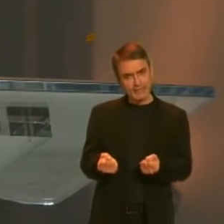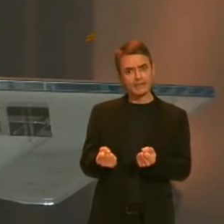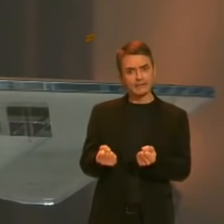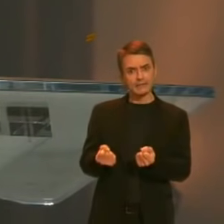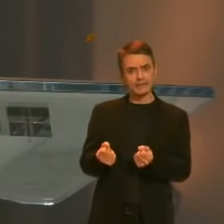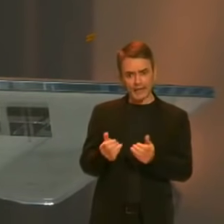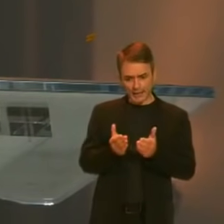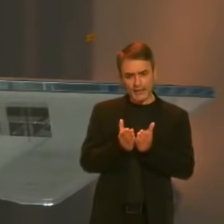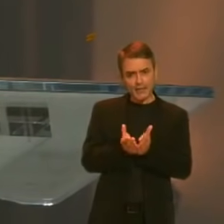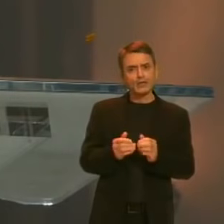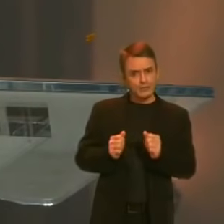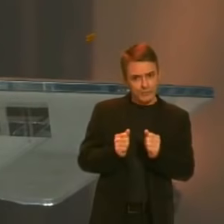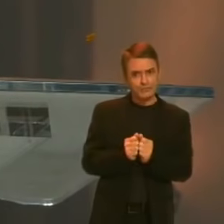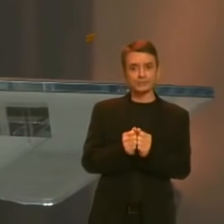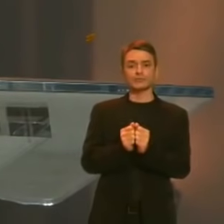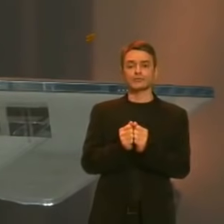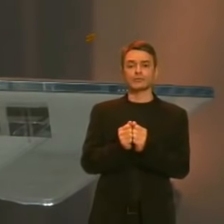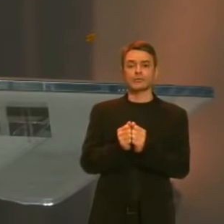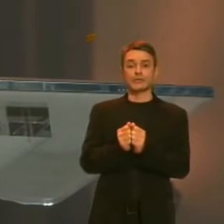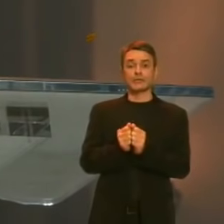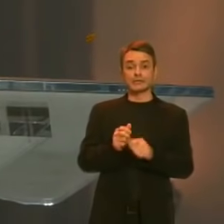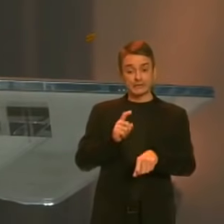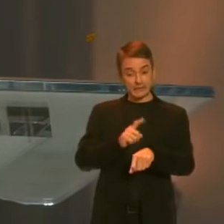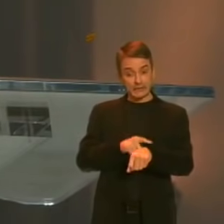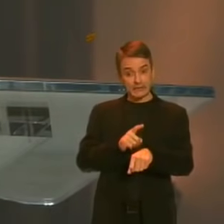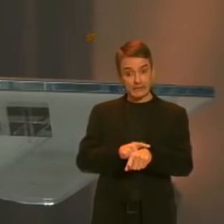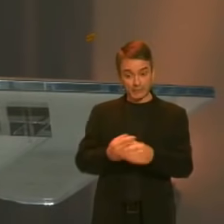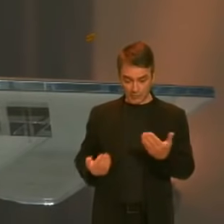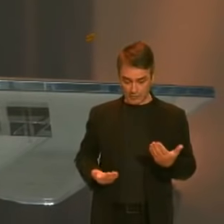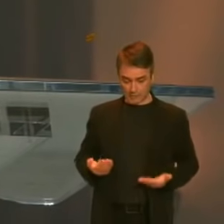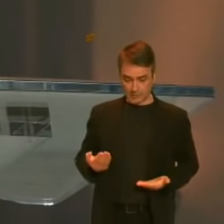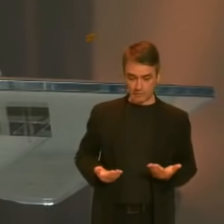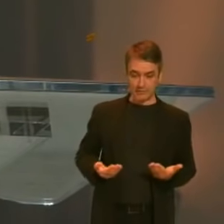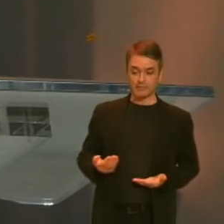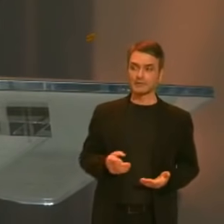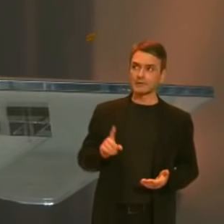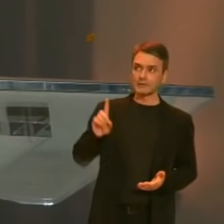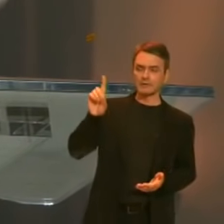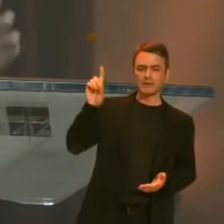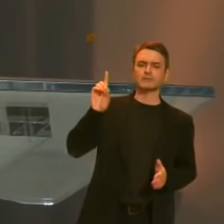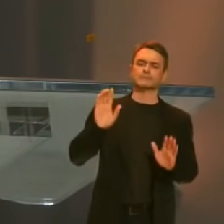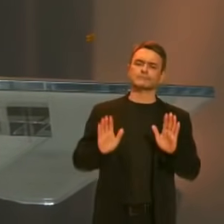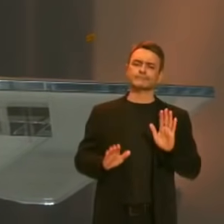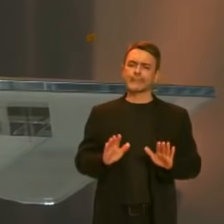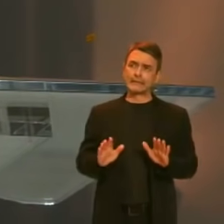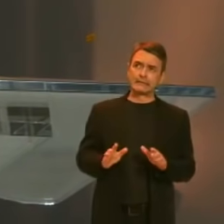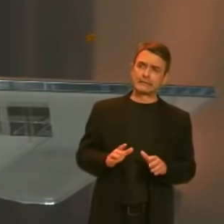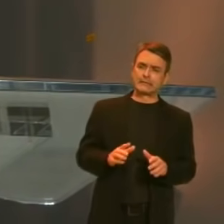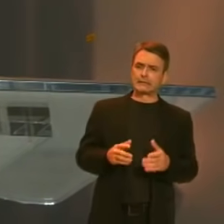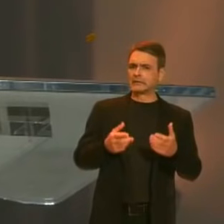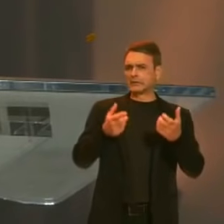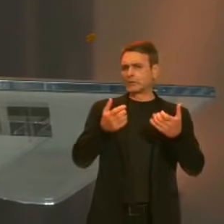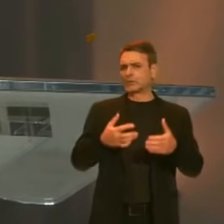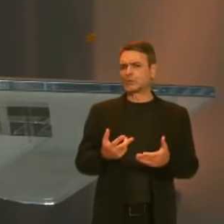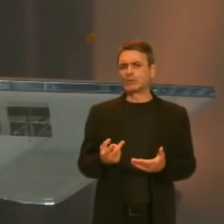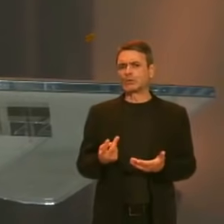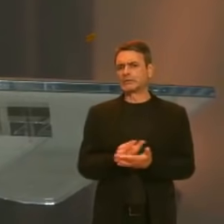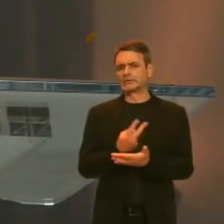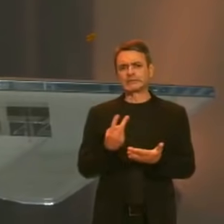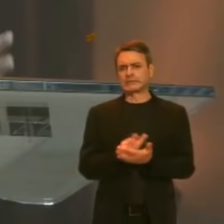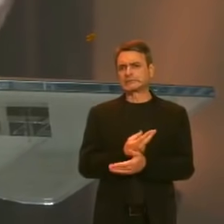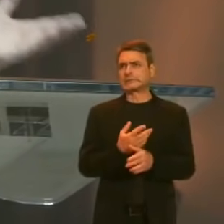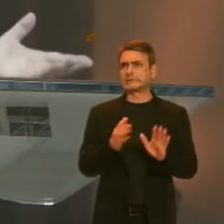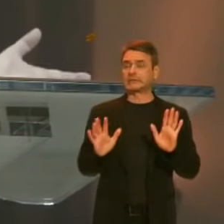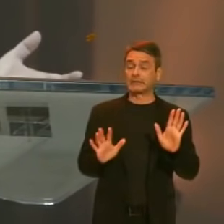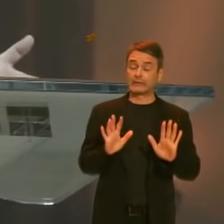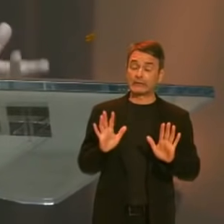junto nesse tempo de servir a Deus, mesmo no meio de todas essas questões. E eu tenho um motivo